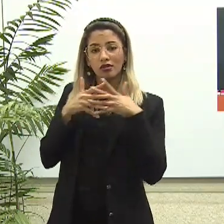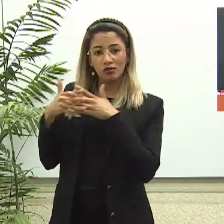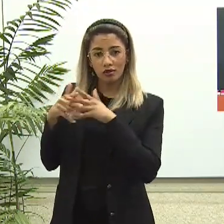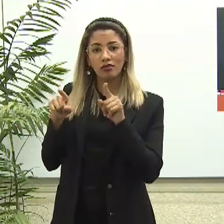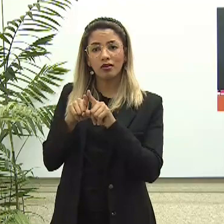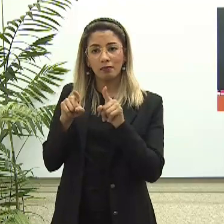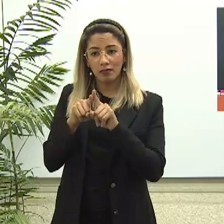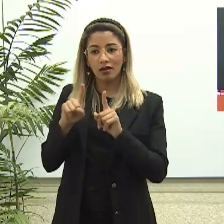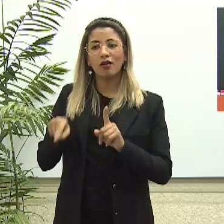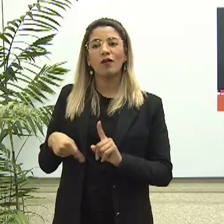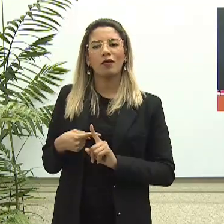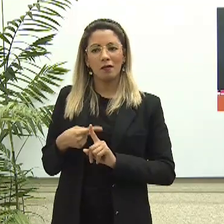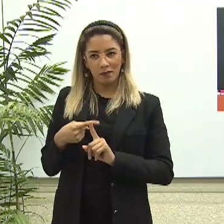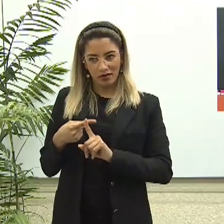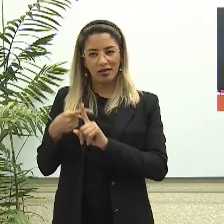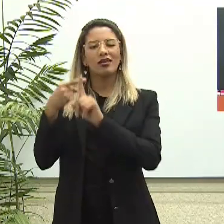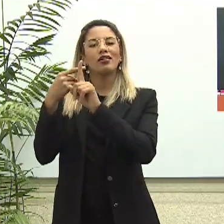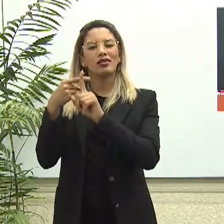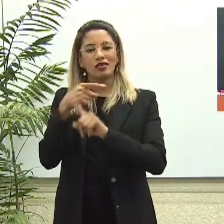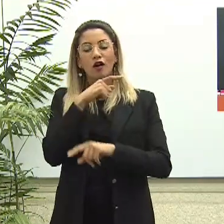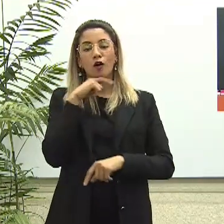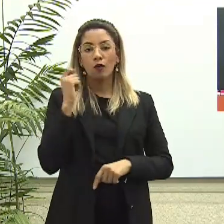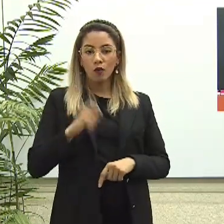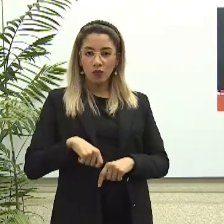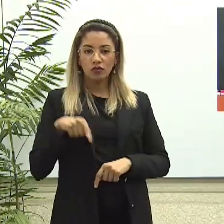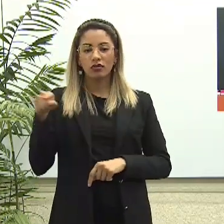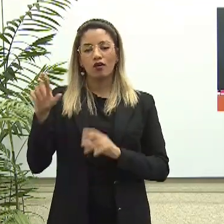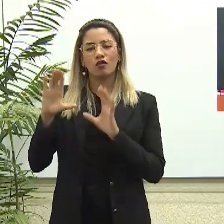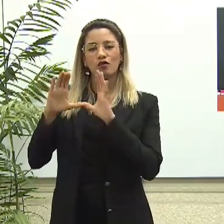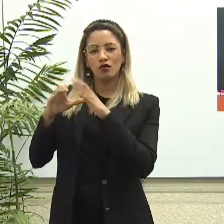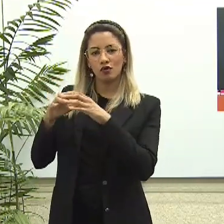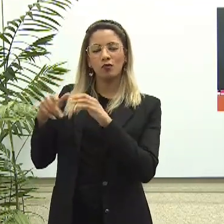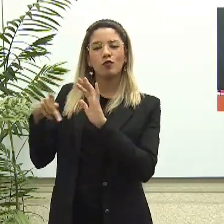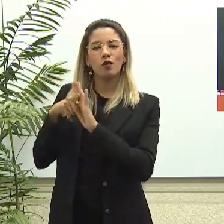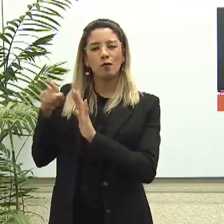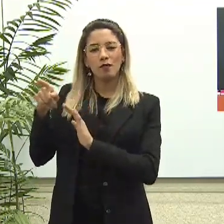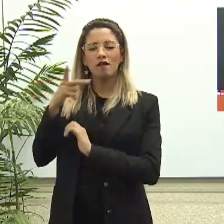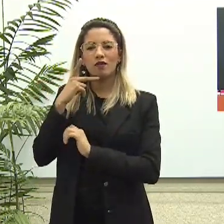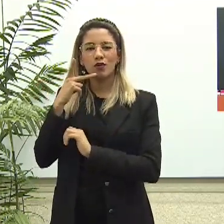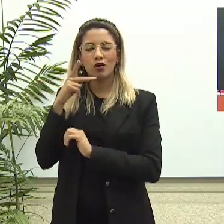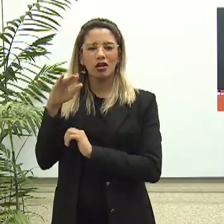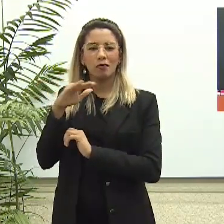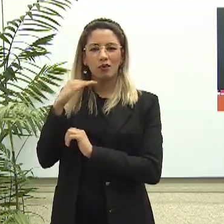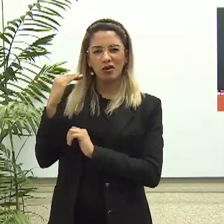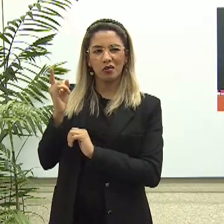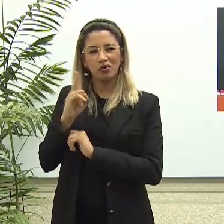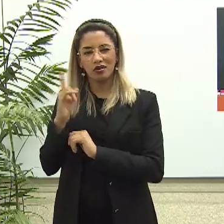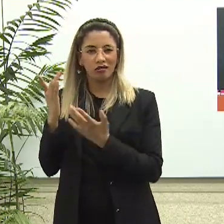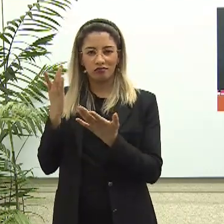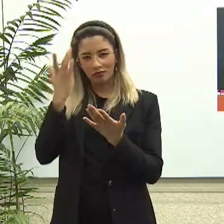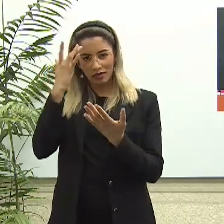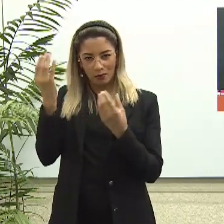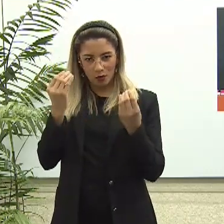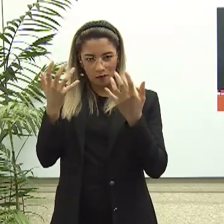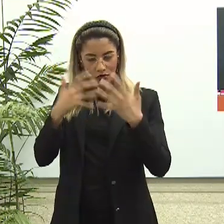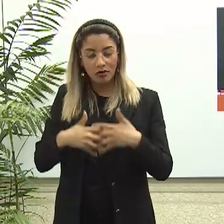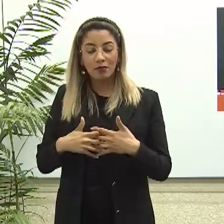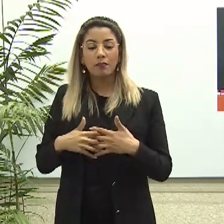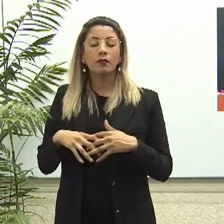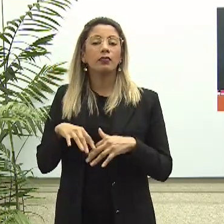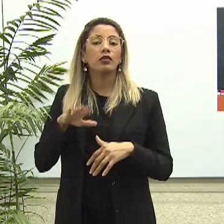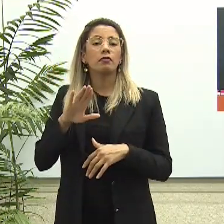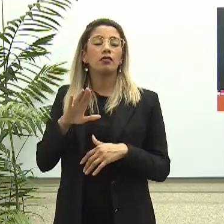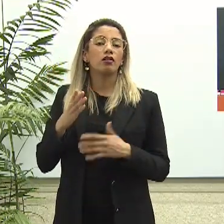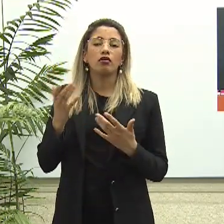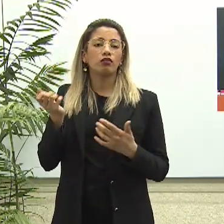vantajoso tá próximo da Rússia com o grupo Wagner lá do do cara que diz que morreu talvez não só que não vai saber do que tá